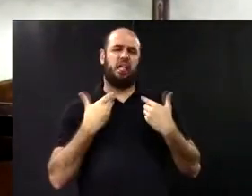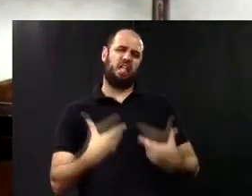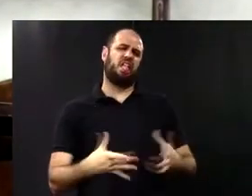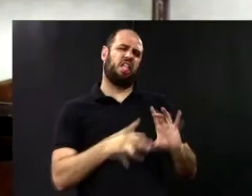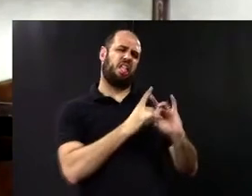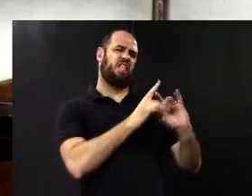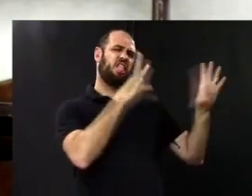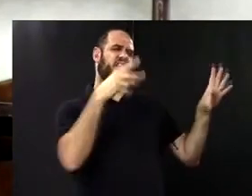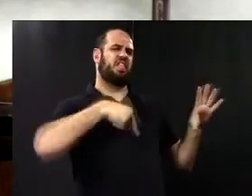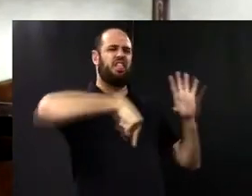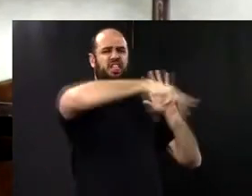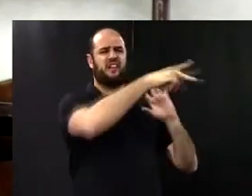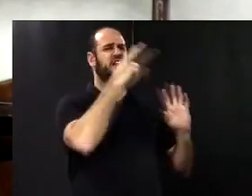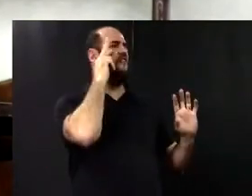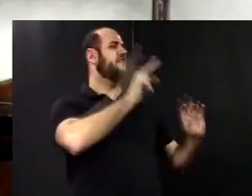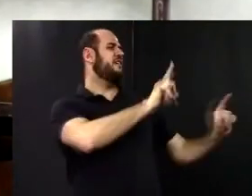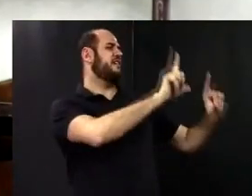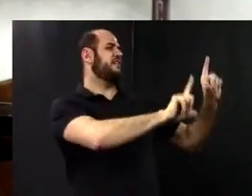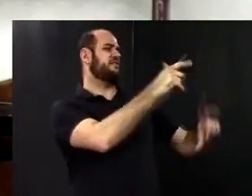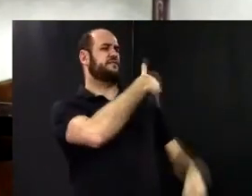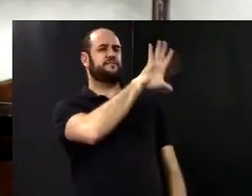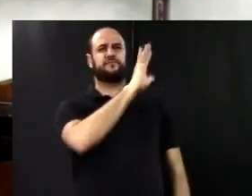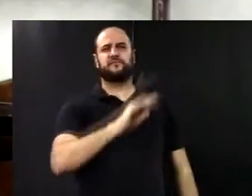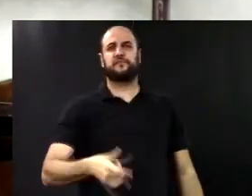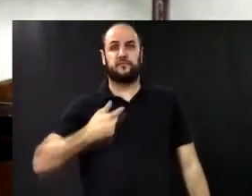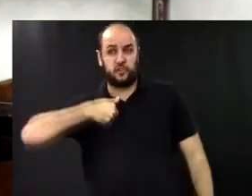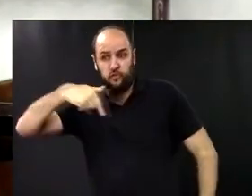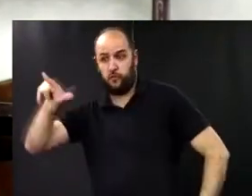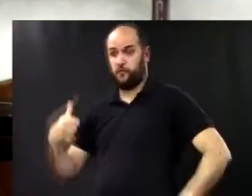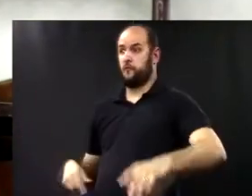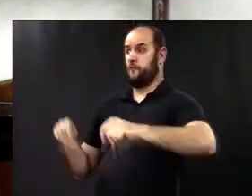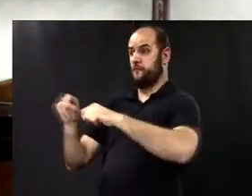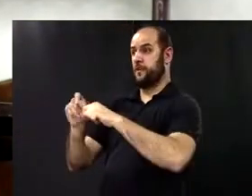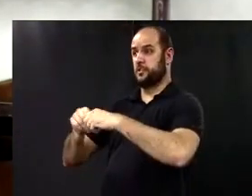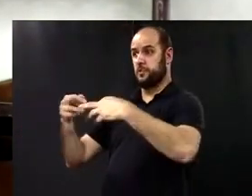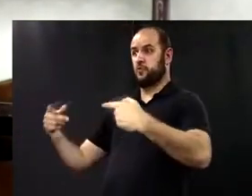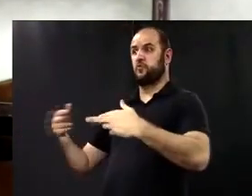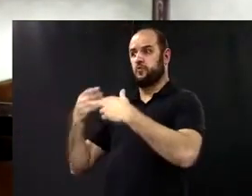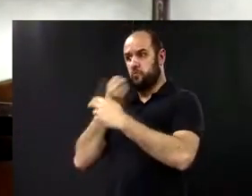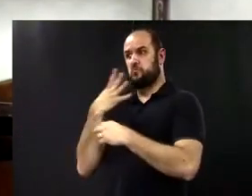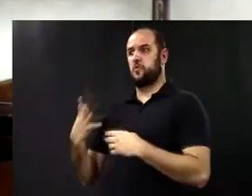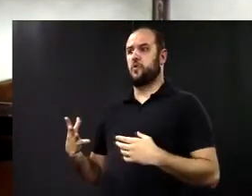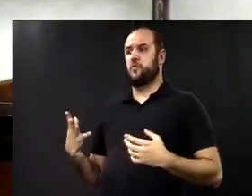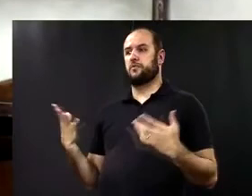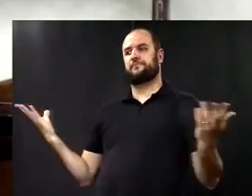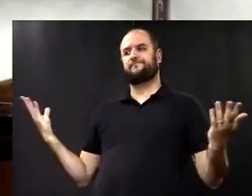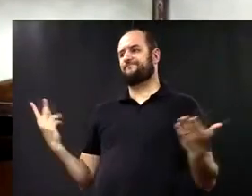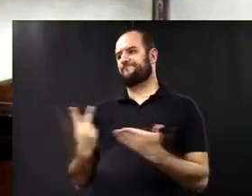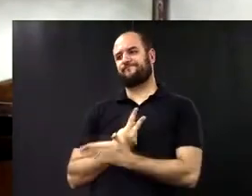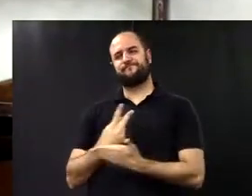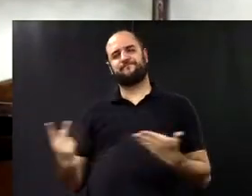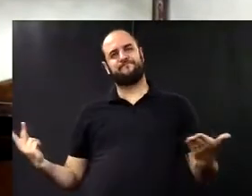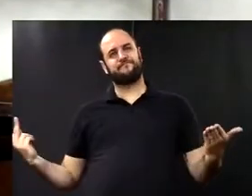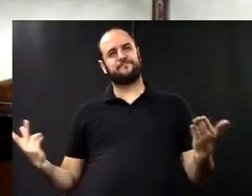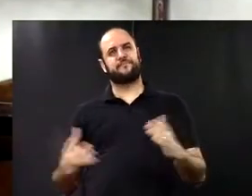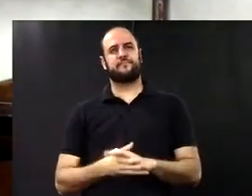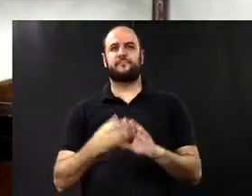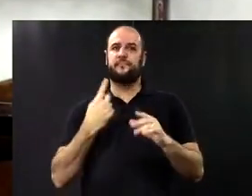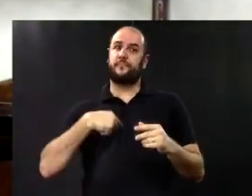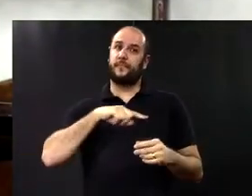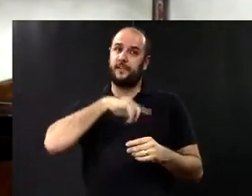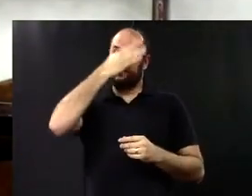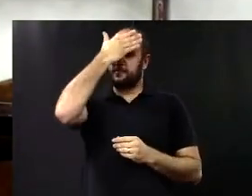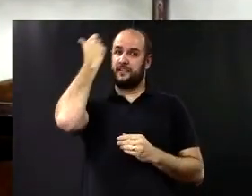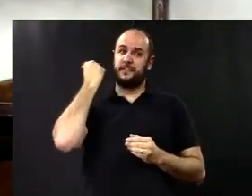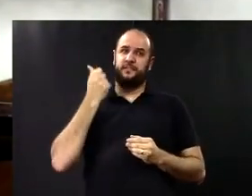lá para fazer aquilo que nós gostamos de fazer, para cumprir com as tarefas que nós temos que cumprir. Mas nós esquecemos que a